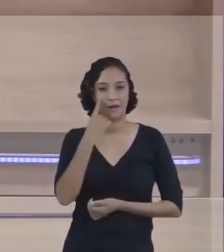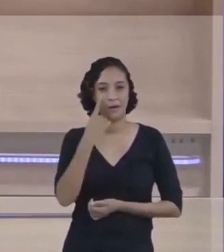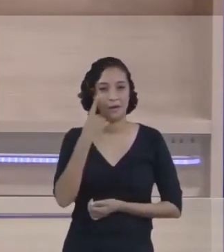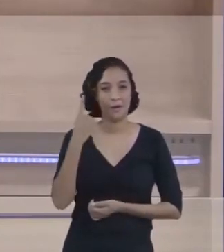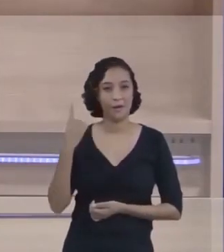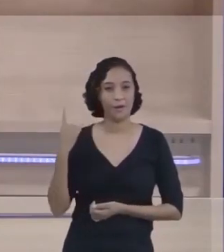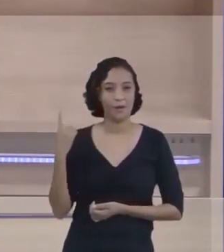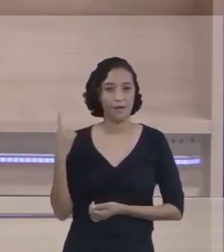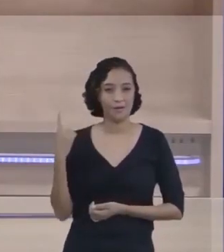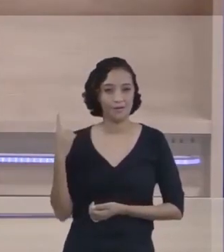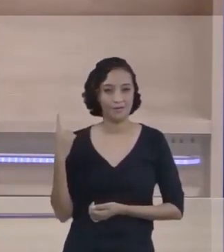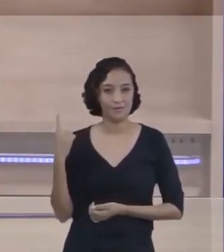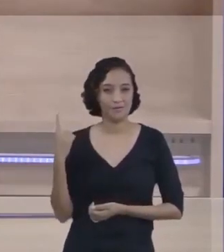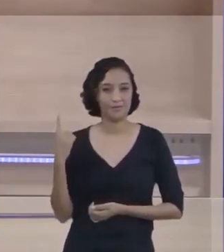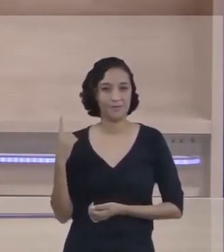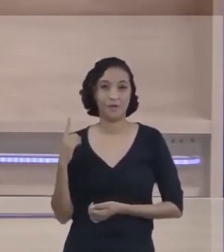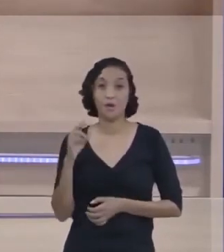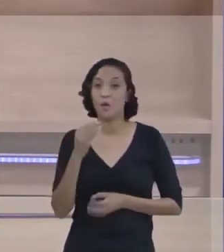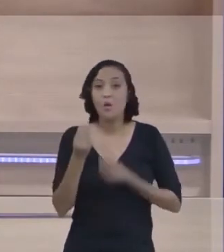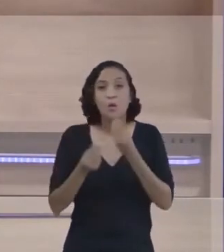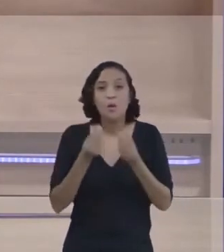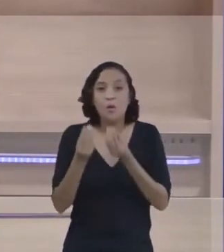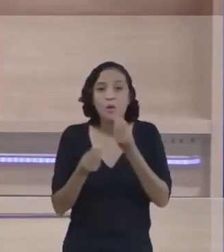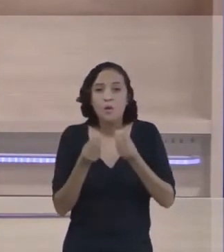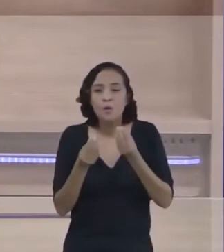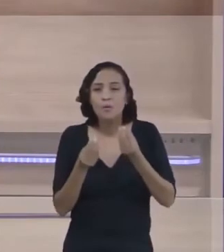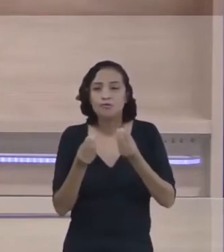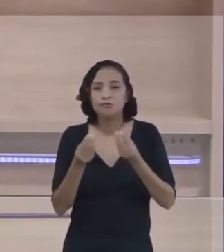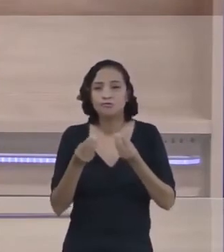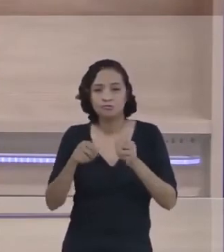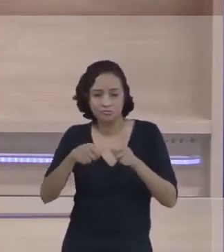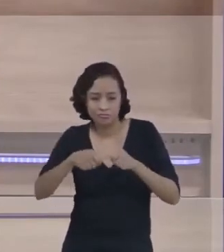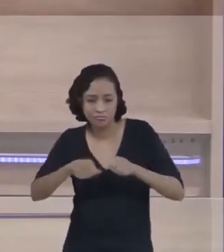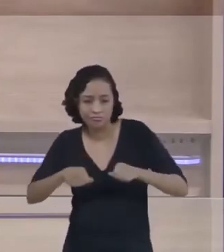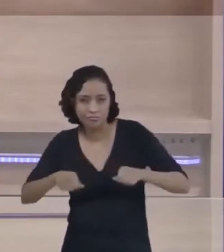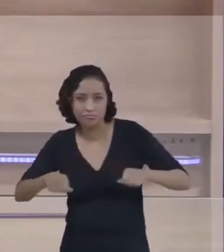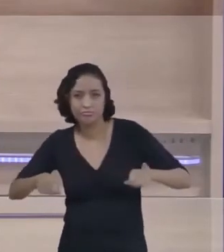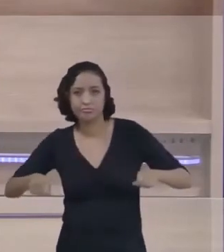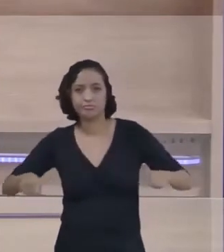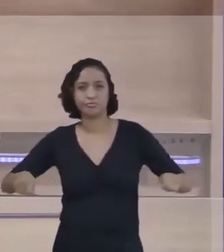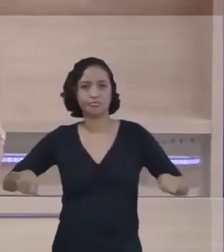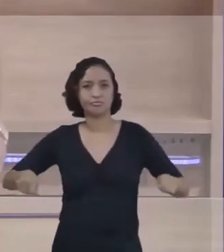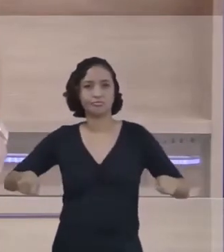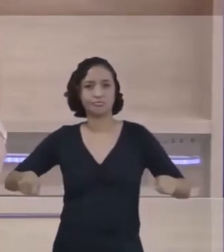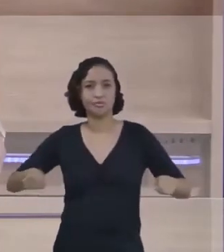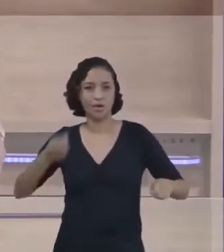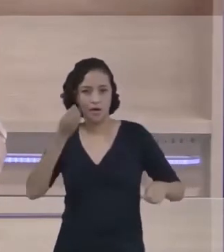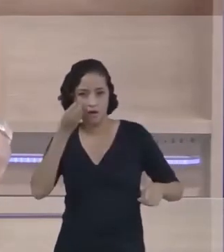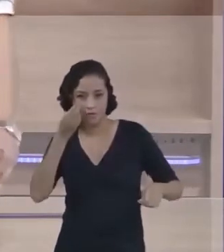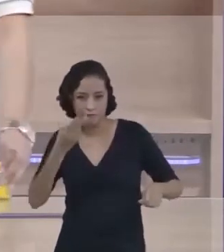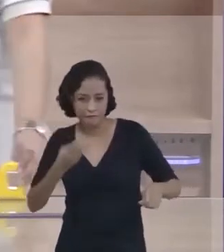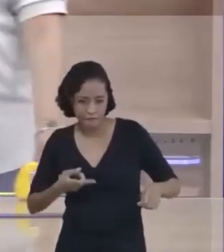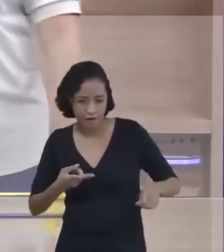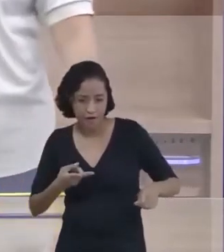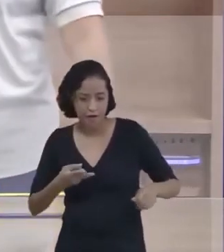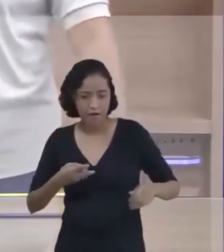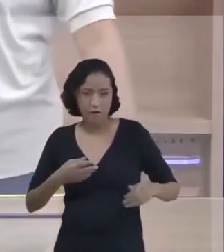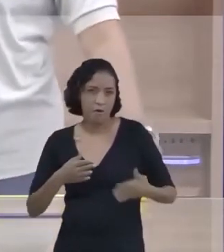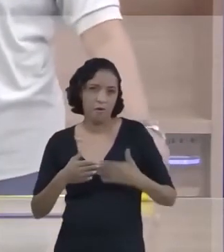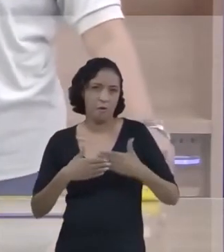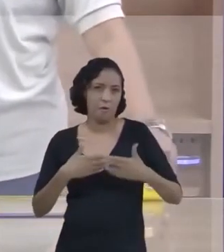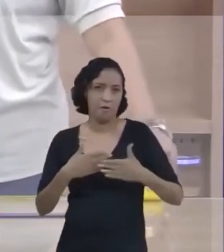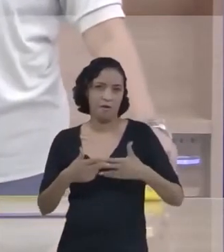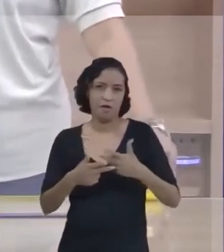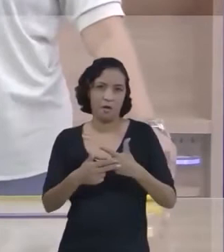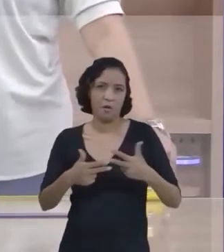vou mostrar como utilizar a trena. E serve para medir qualquer superfície. Então,